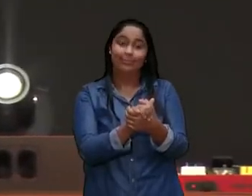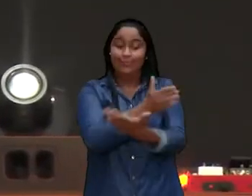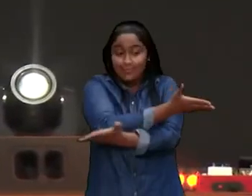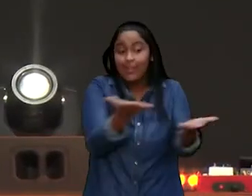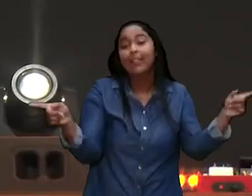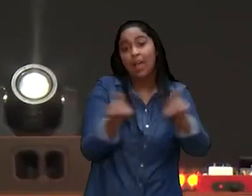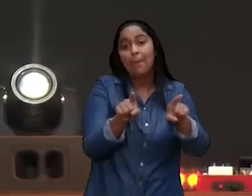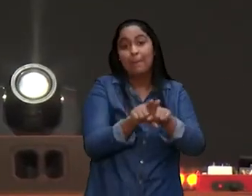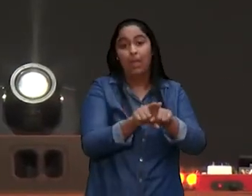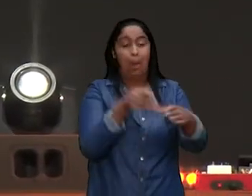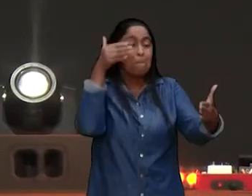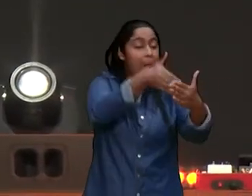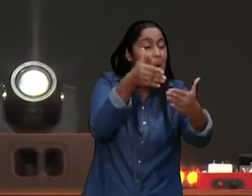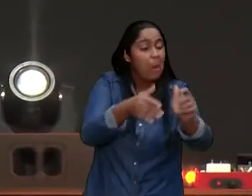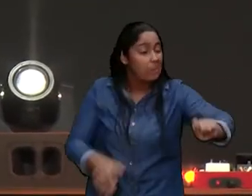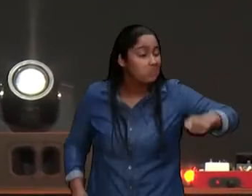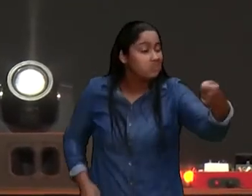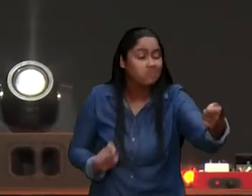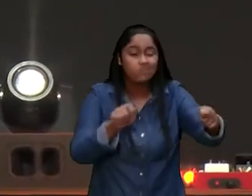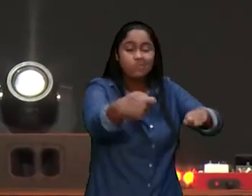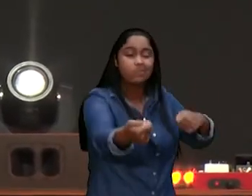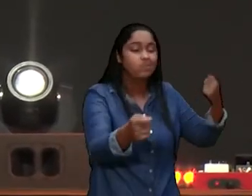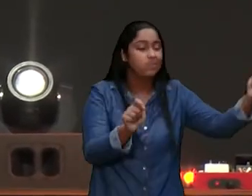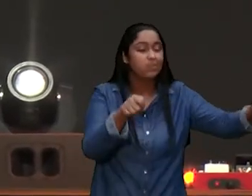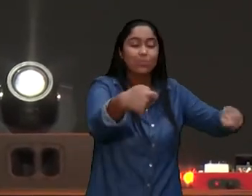tristeza você tá notando isso